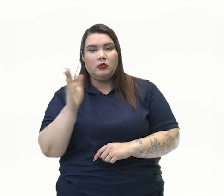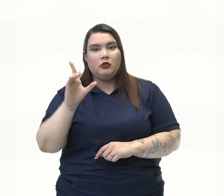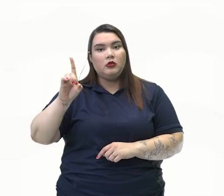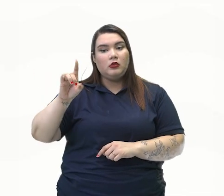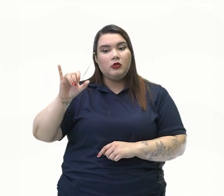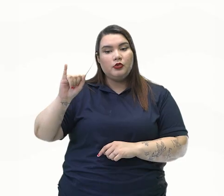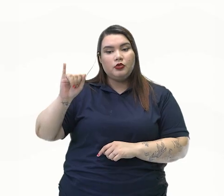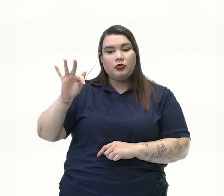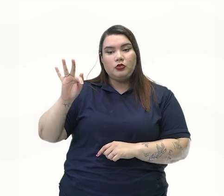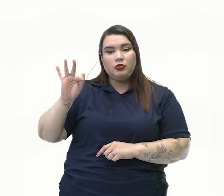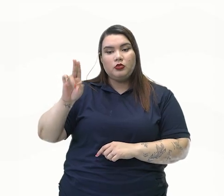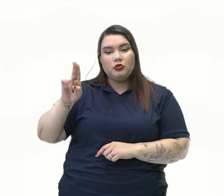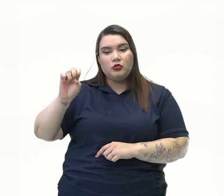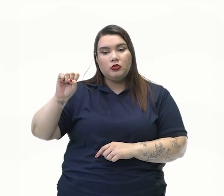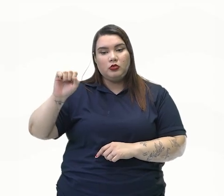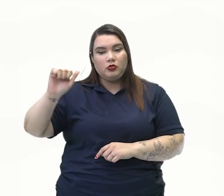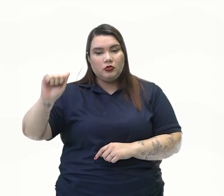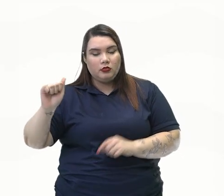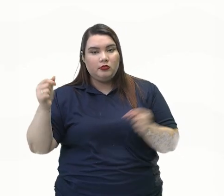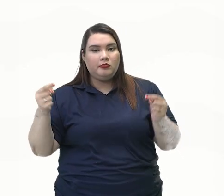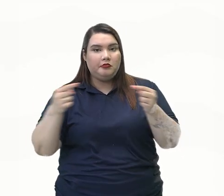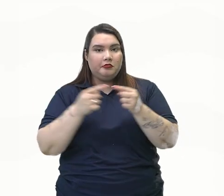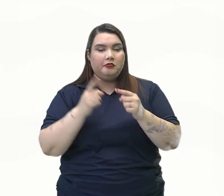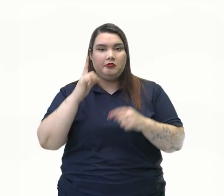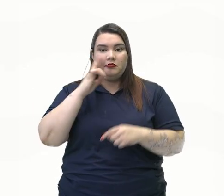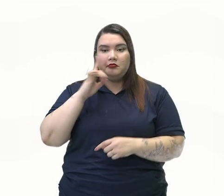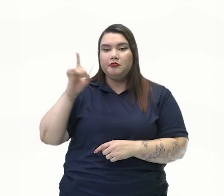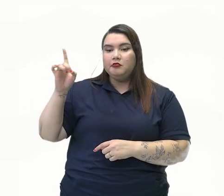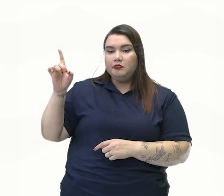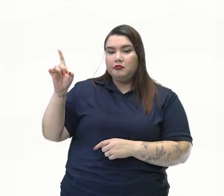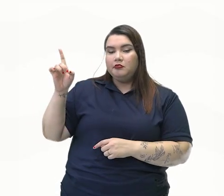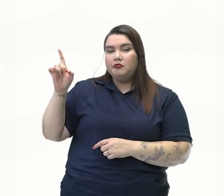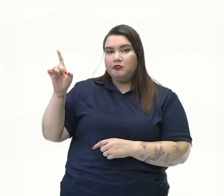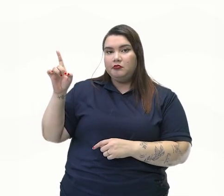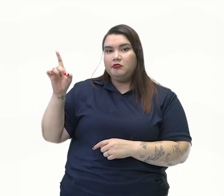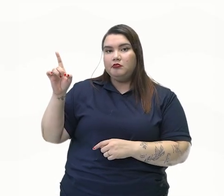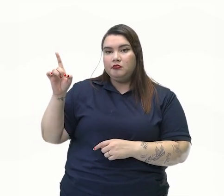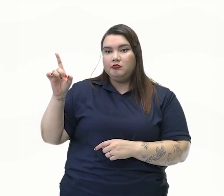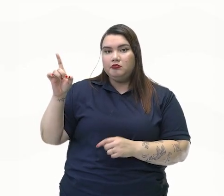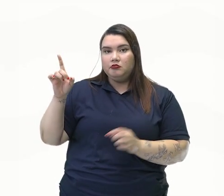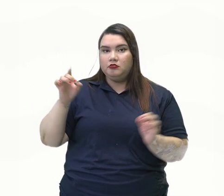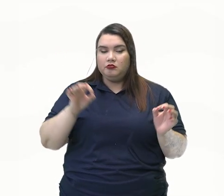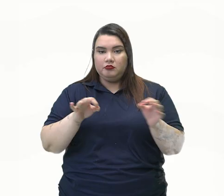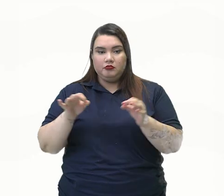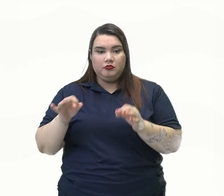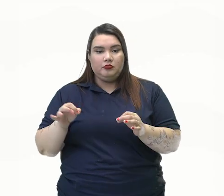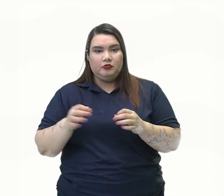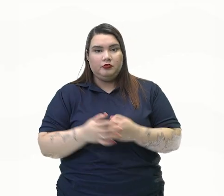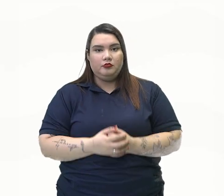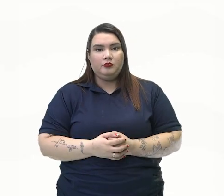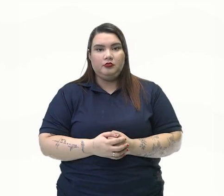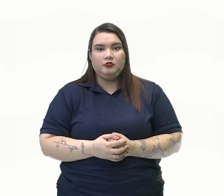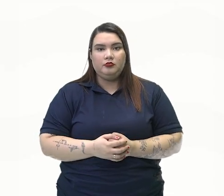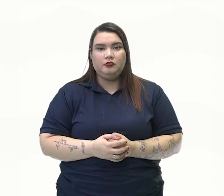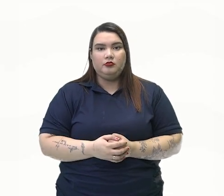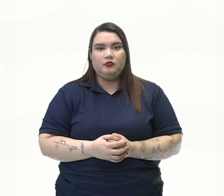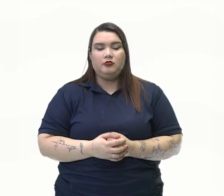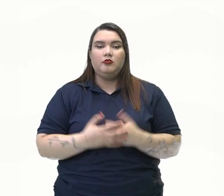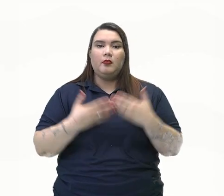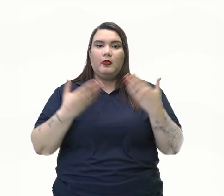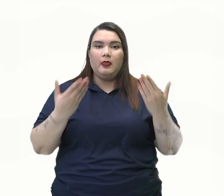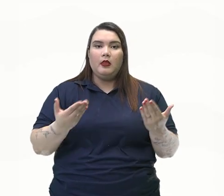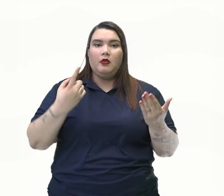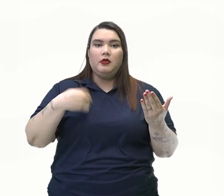não vermos imagem refletida, mas estamos enxergando essa pintura. que só é vista por refletir a